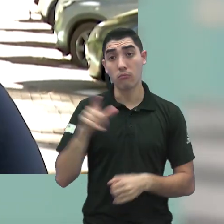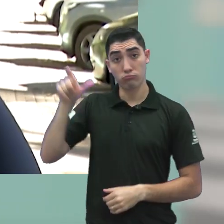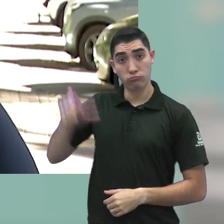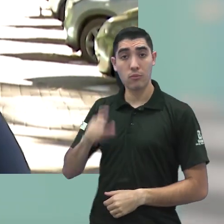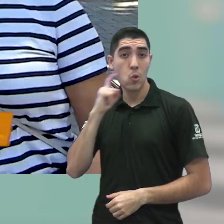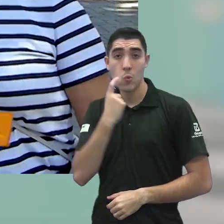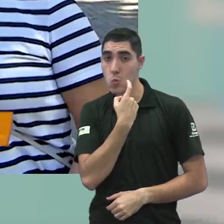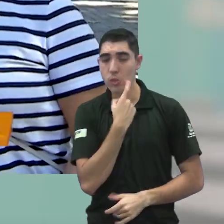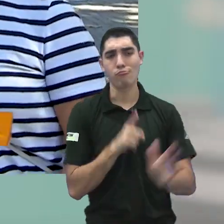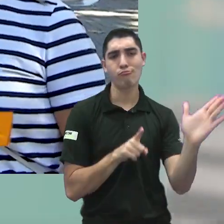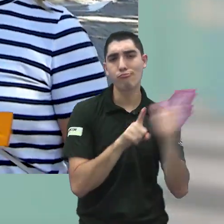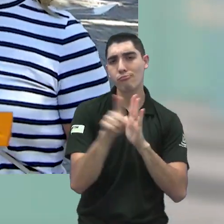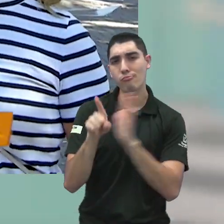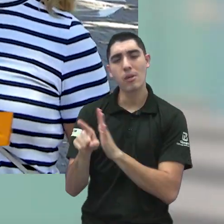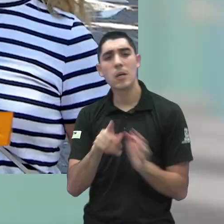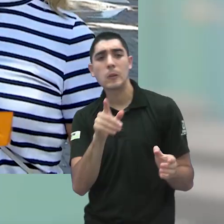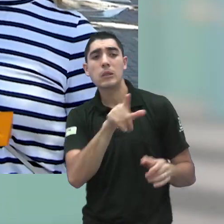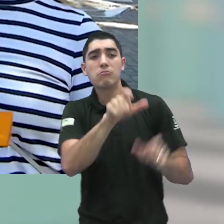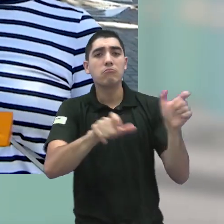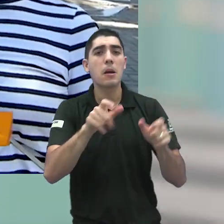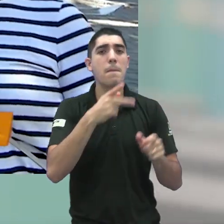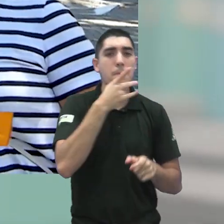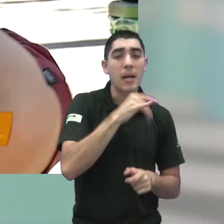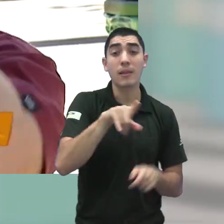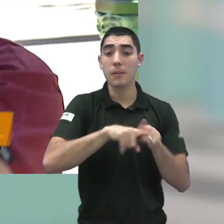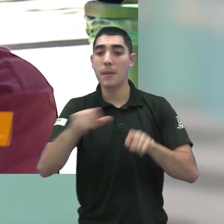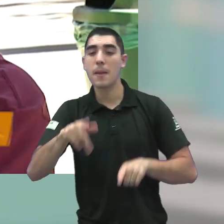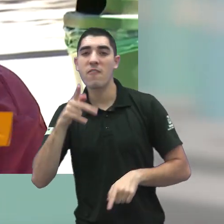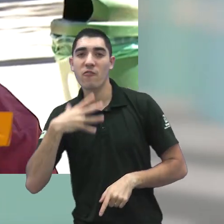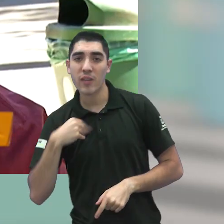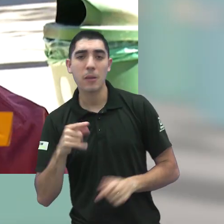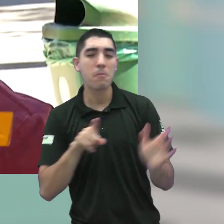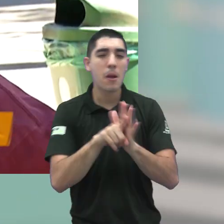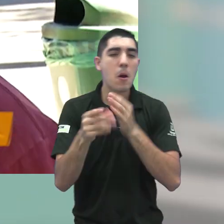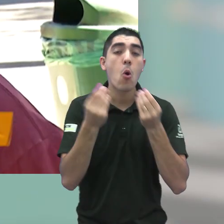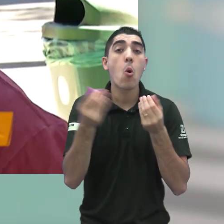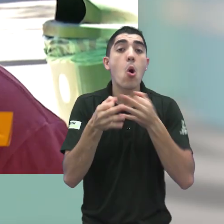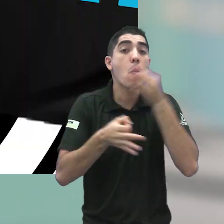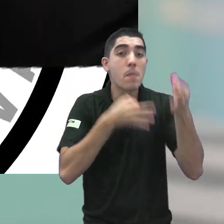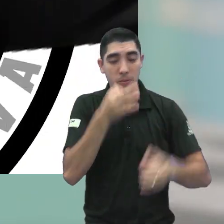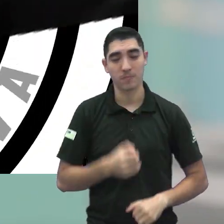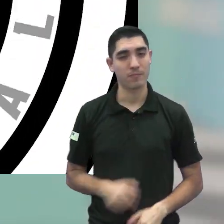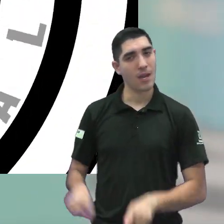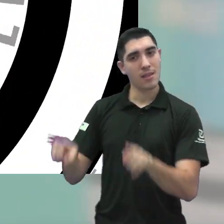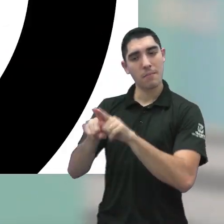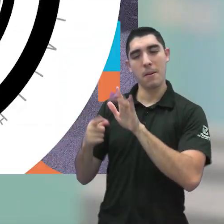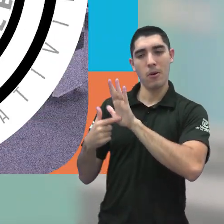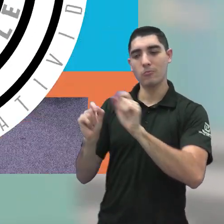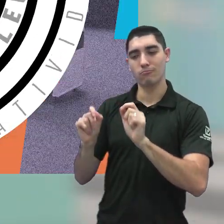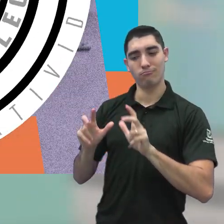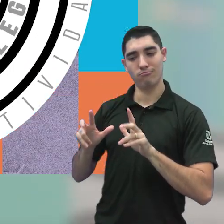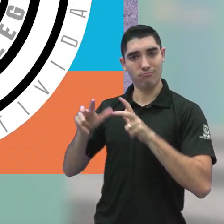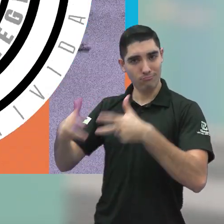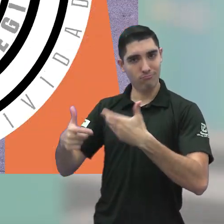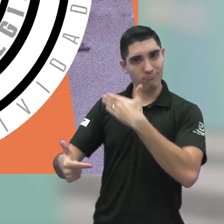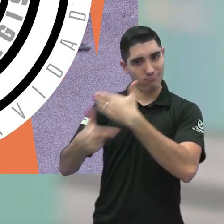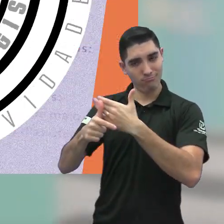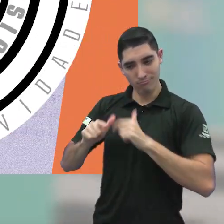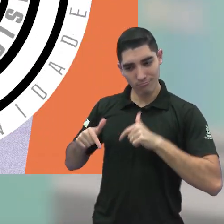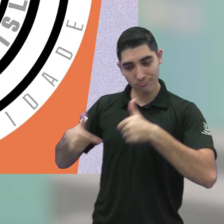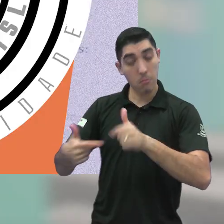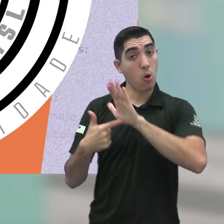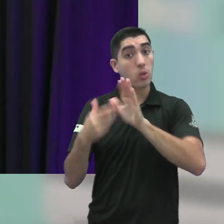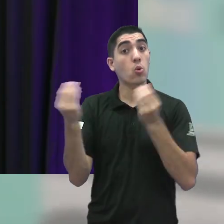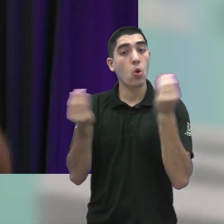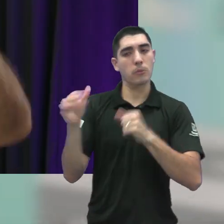como é lidar com a superproteção na visão dos pais e dos filhos também. E para fechar, o quadro Atividade Legislativa vai trazer